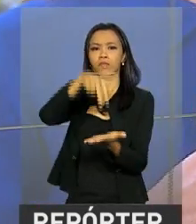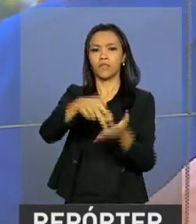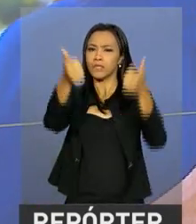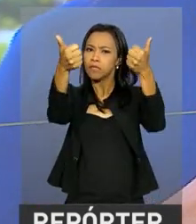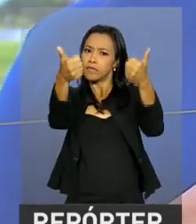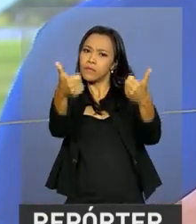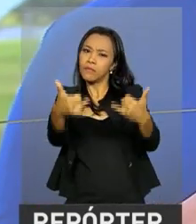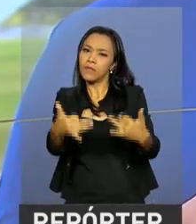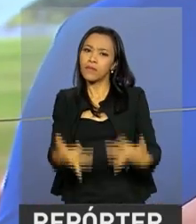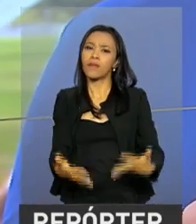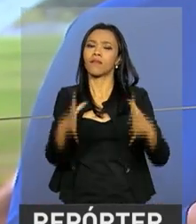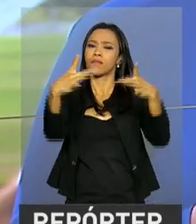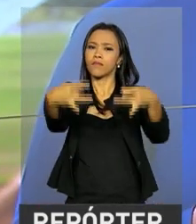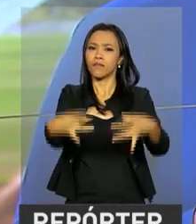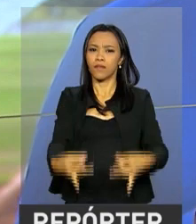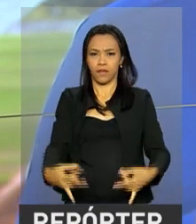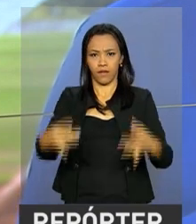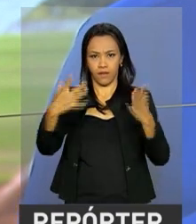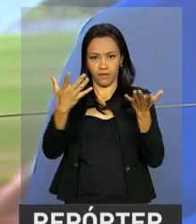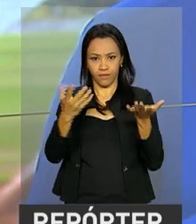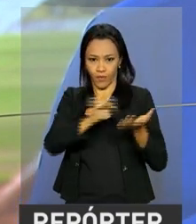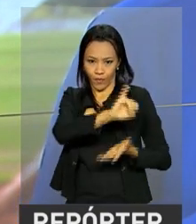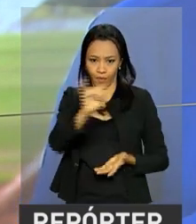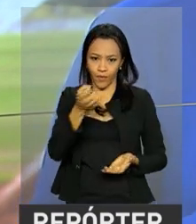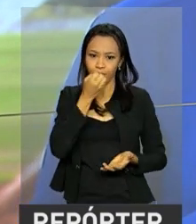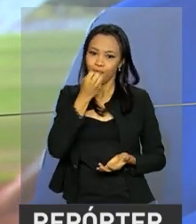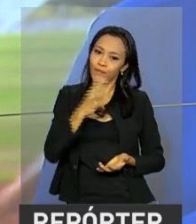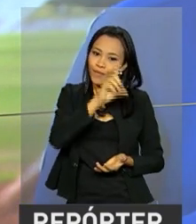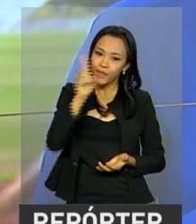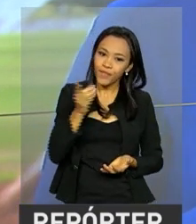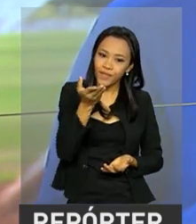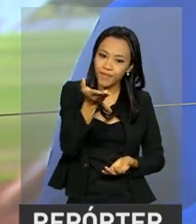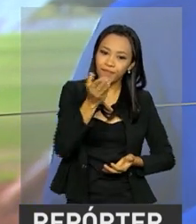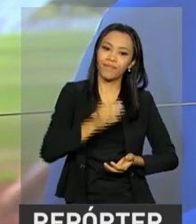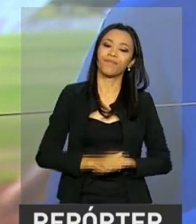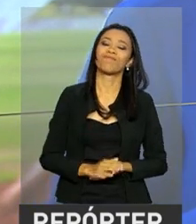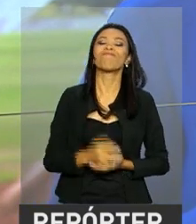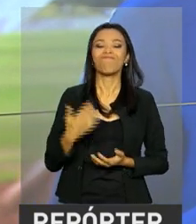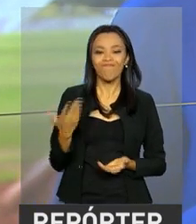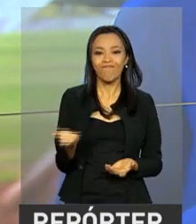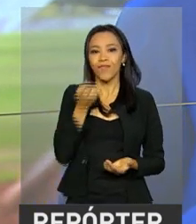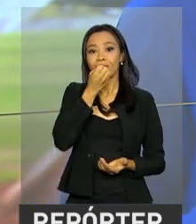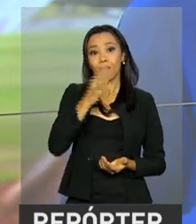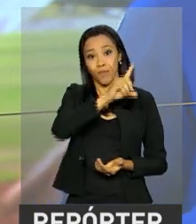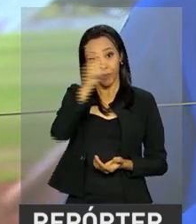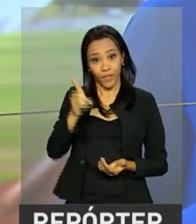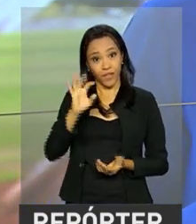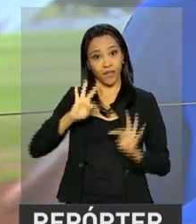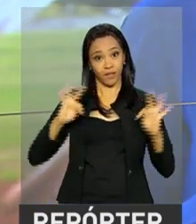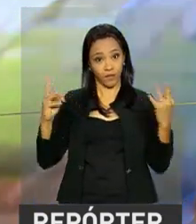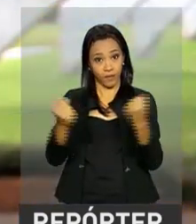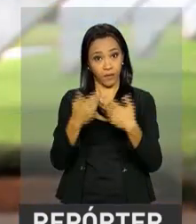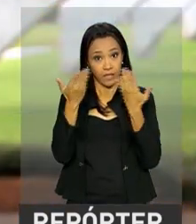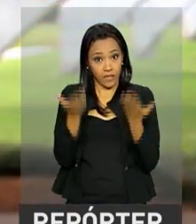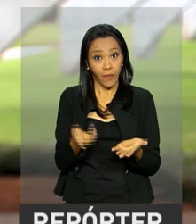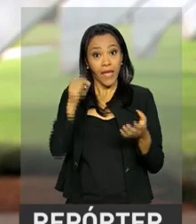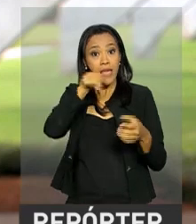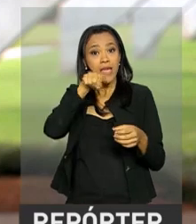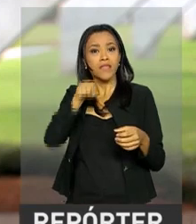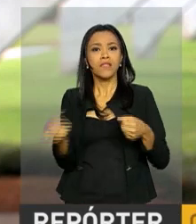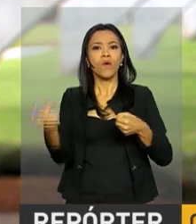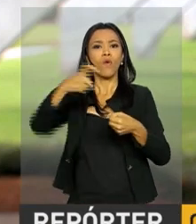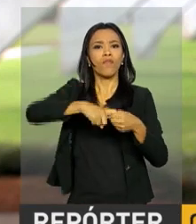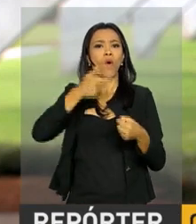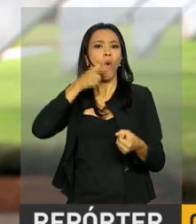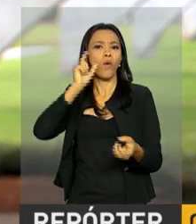Noronha, que tem os detalhes para a gente. Oi, Gabriela, bom dia. Bom dia, Leandro. Um bom dia a todos. Esse convênio foi